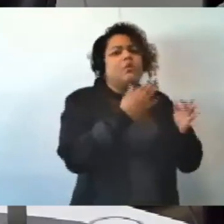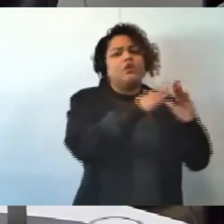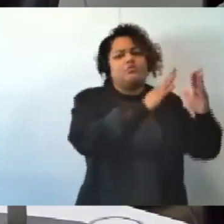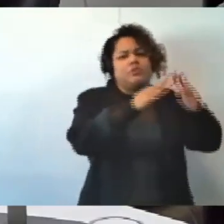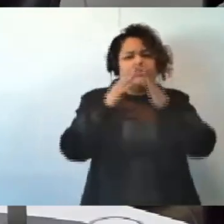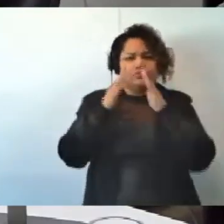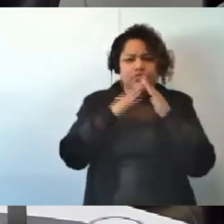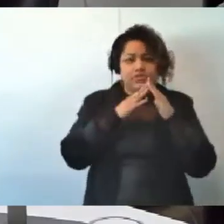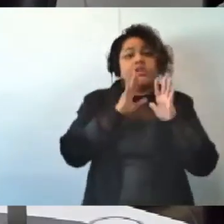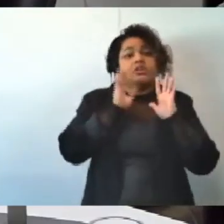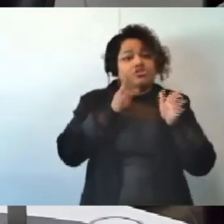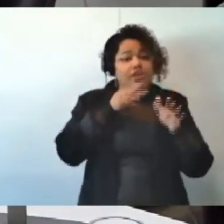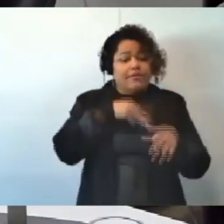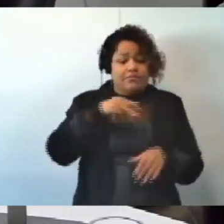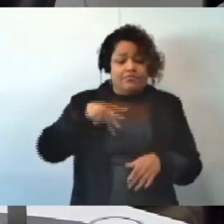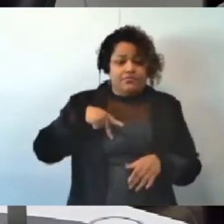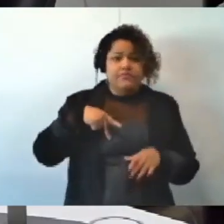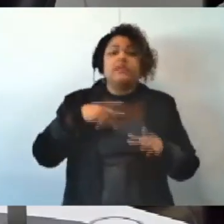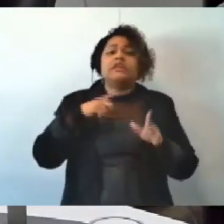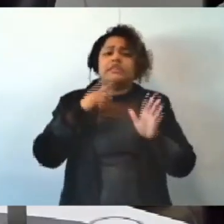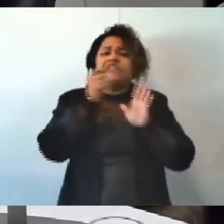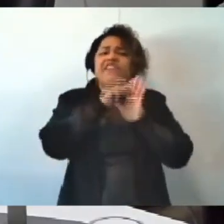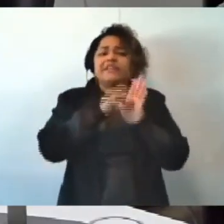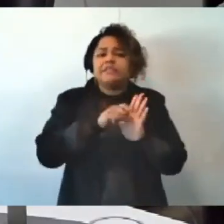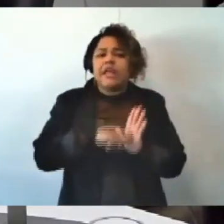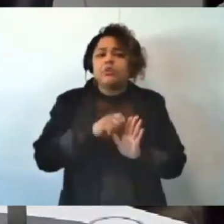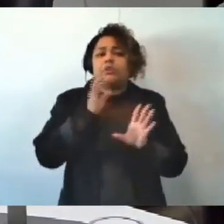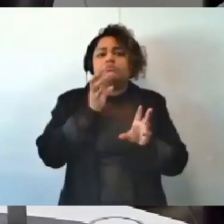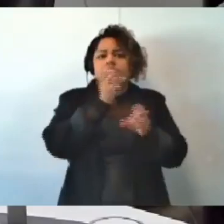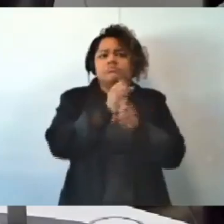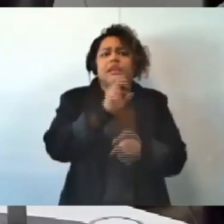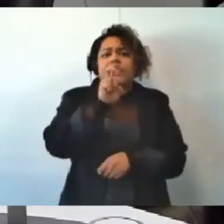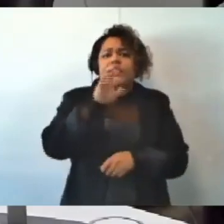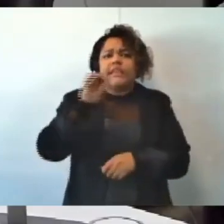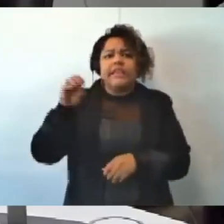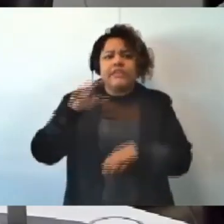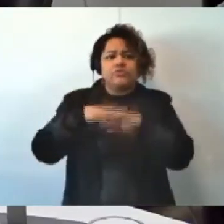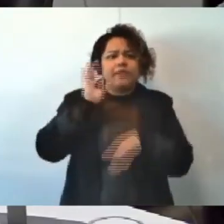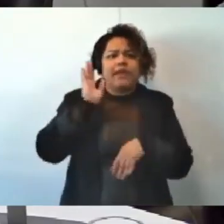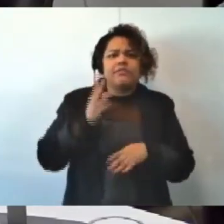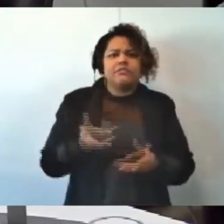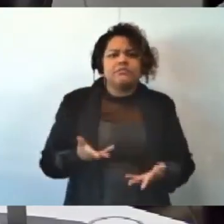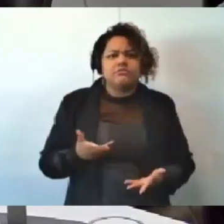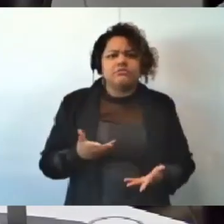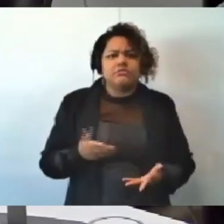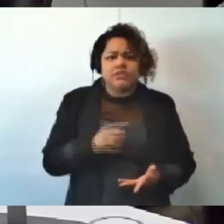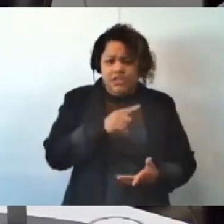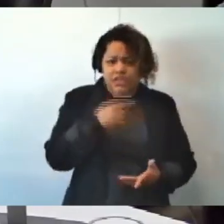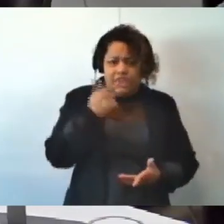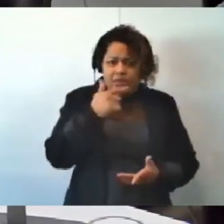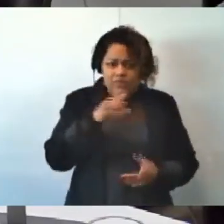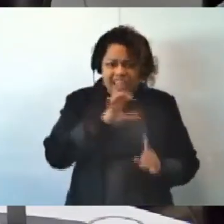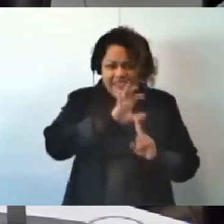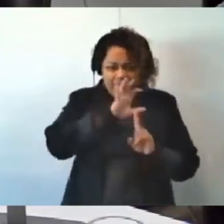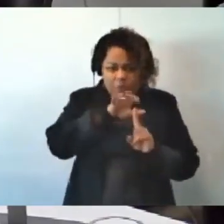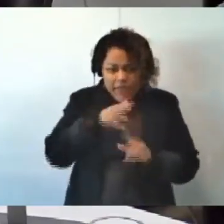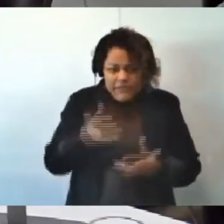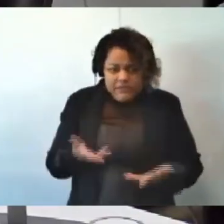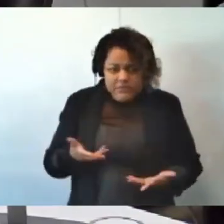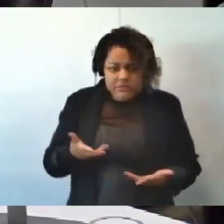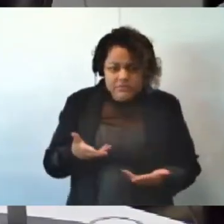me falar que não tem influência, gente? Essa pesquisa foi feita para quem quer curtir. Não é para quem é